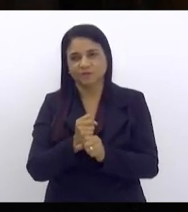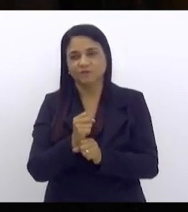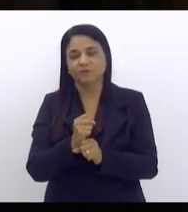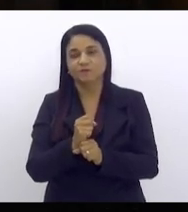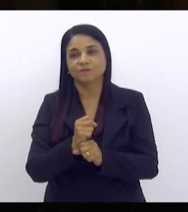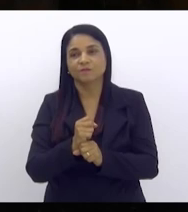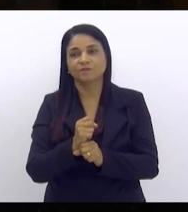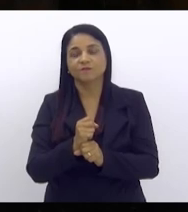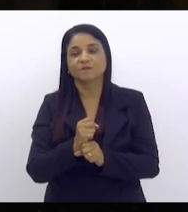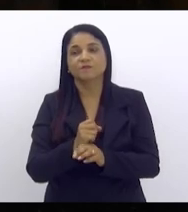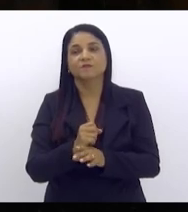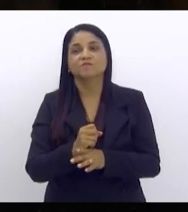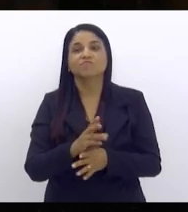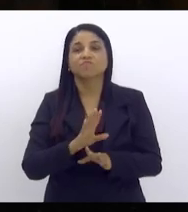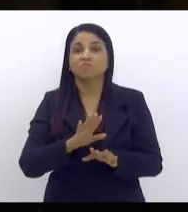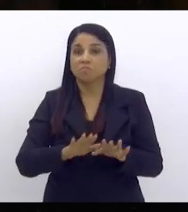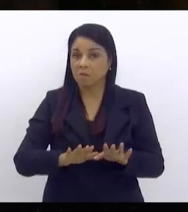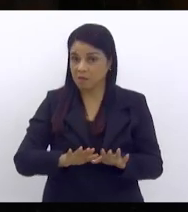Mas, muitas vezes,